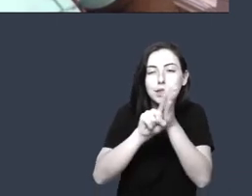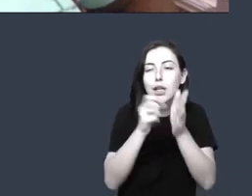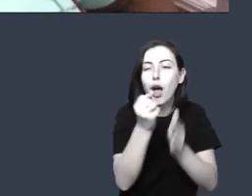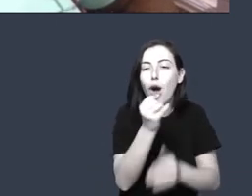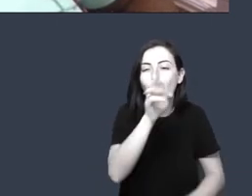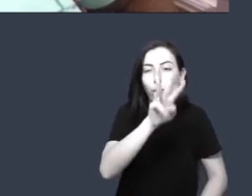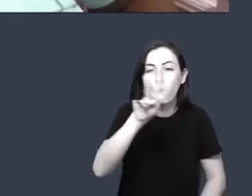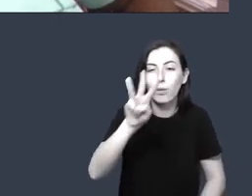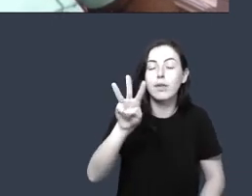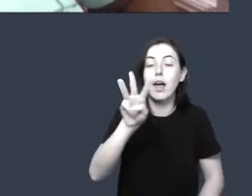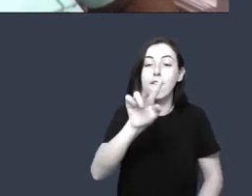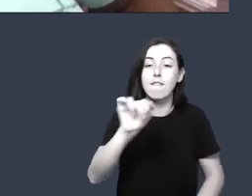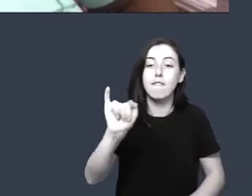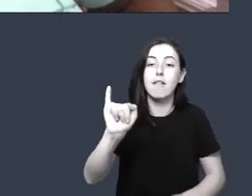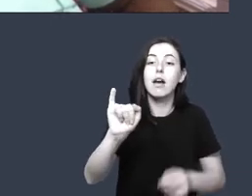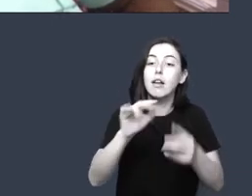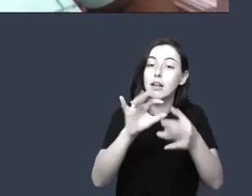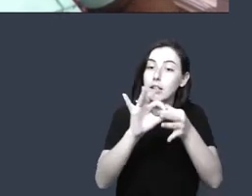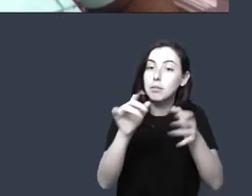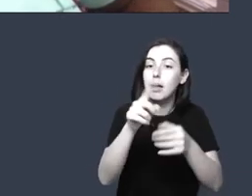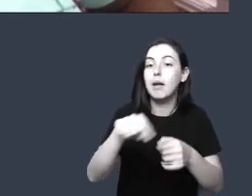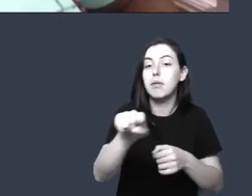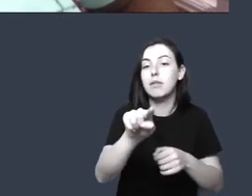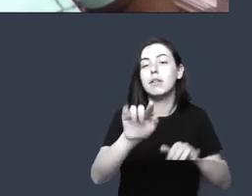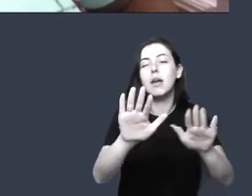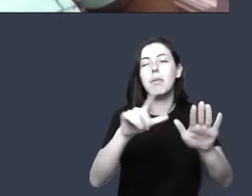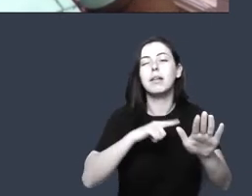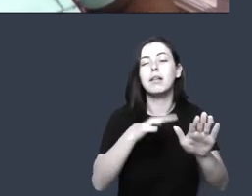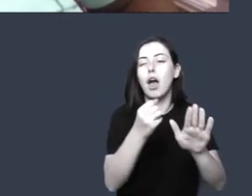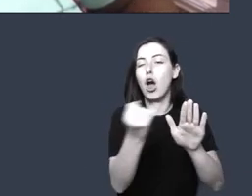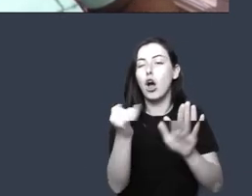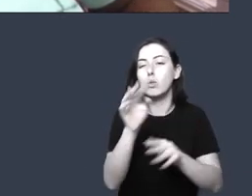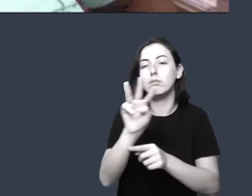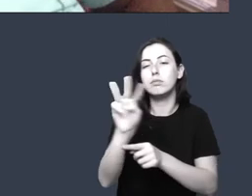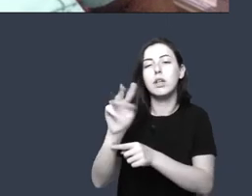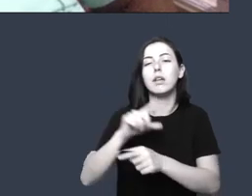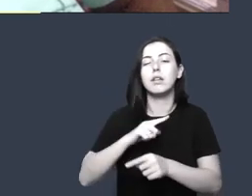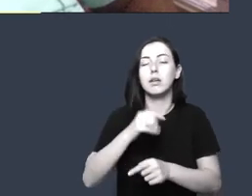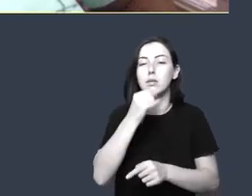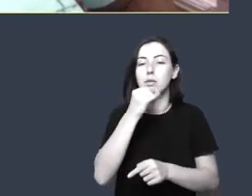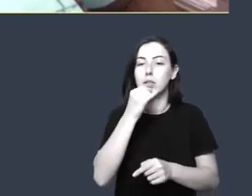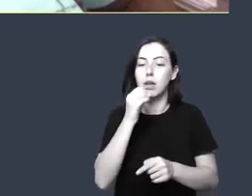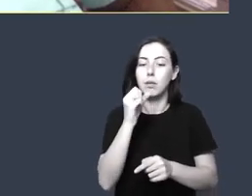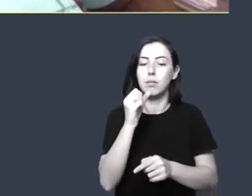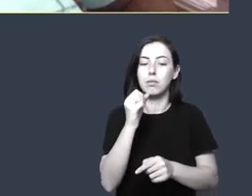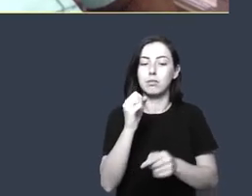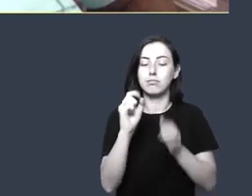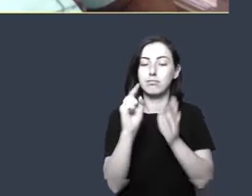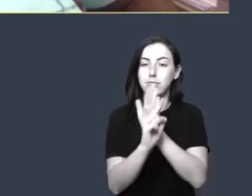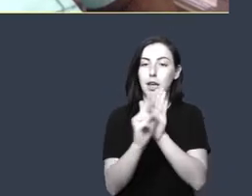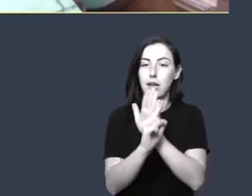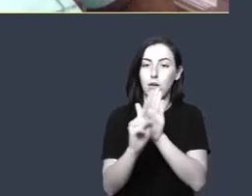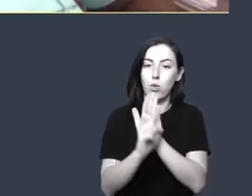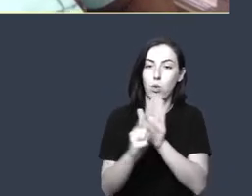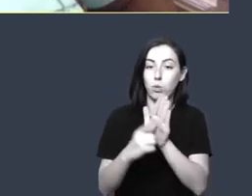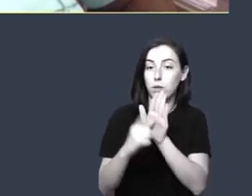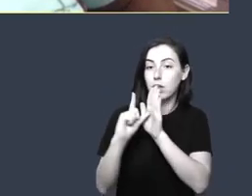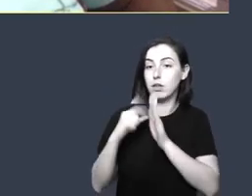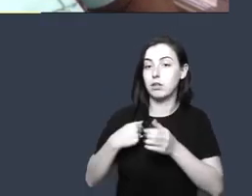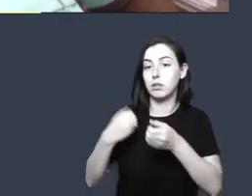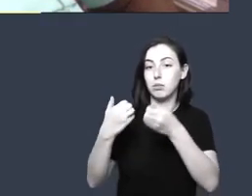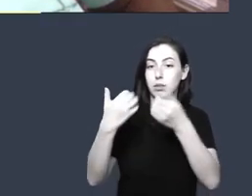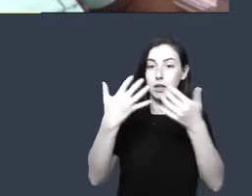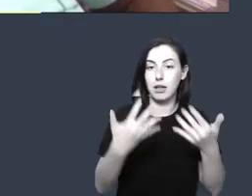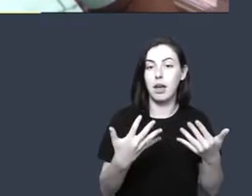disponível para vocês, mas tem já alguns sites em que eles... tantas perguntas em que eu falei, né, lá no, nos slides em que eu